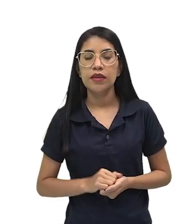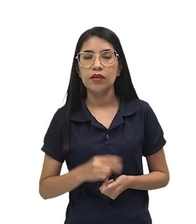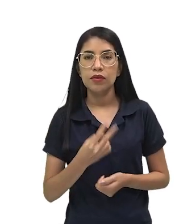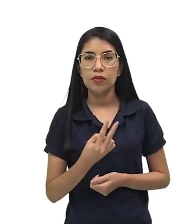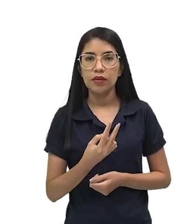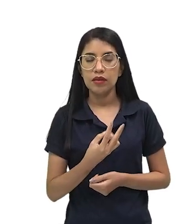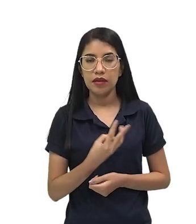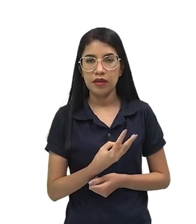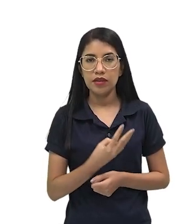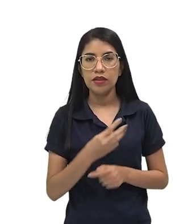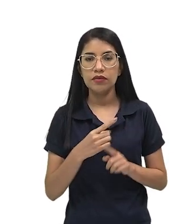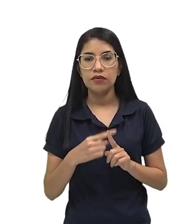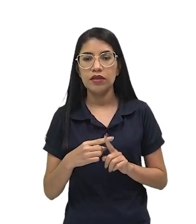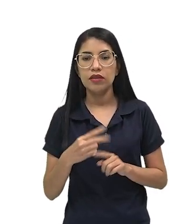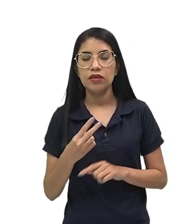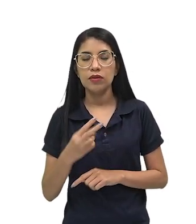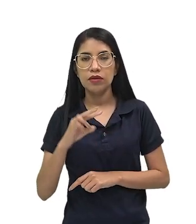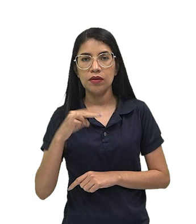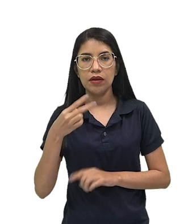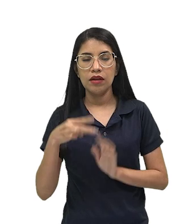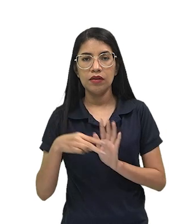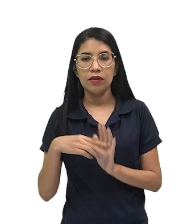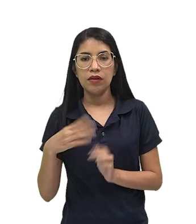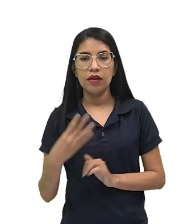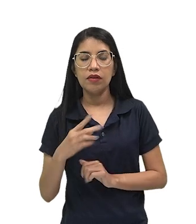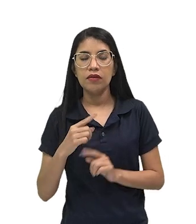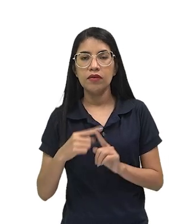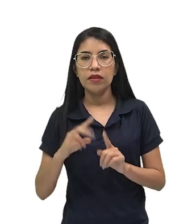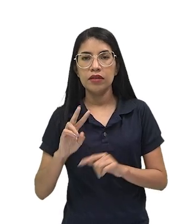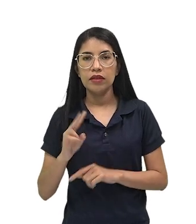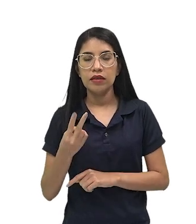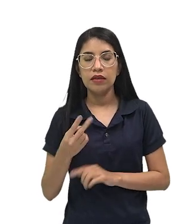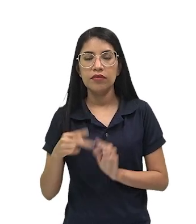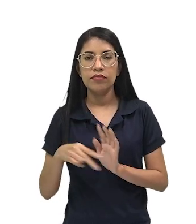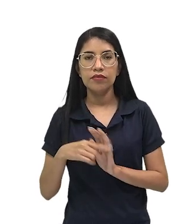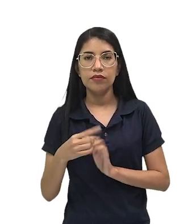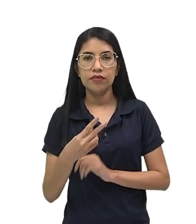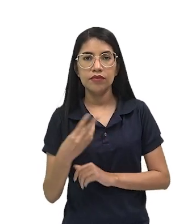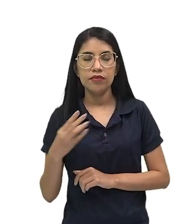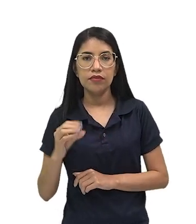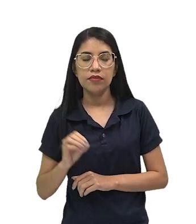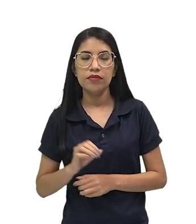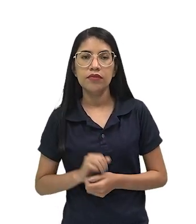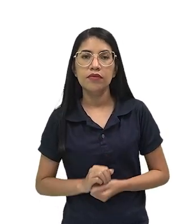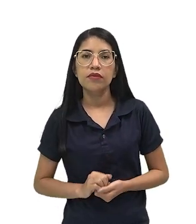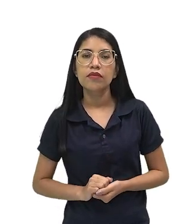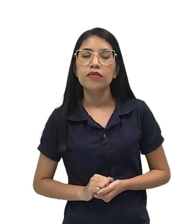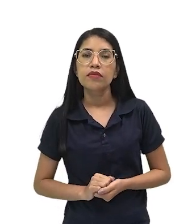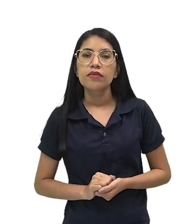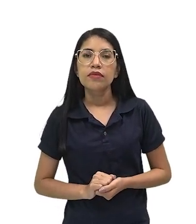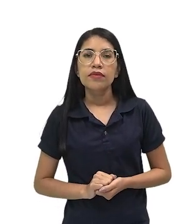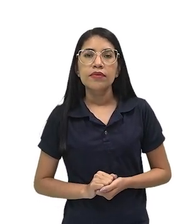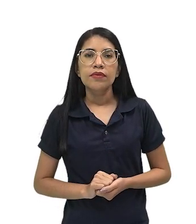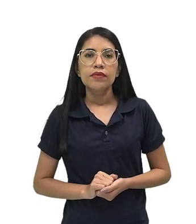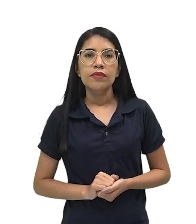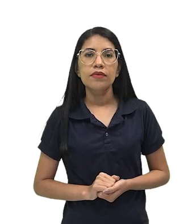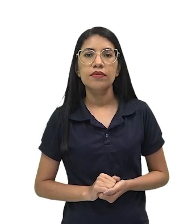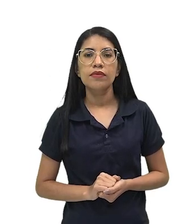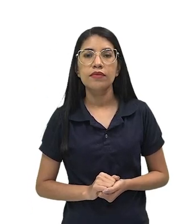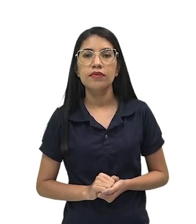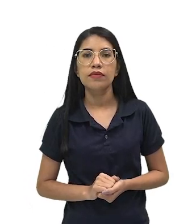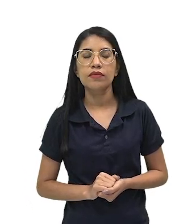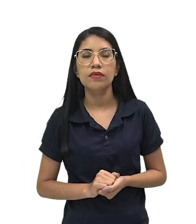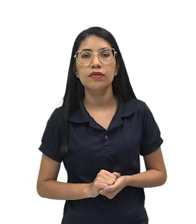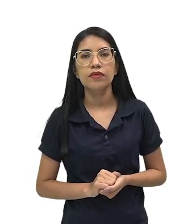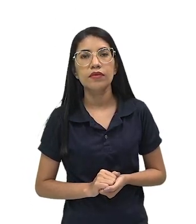ao quadrado, 4, vezes H igual a 120, beleza? Muito bem, ó.